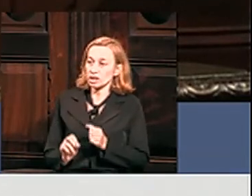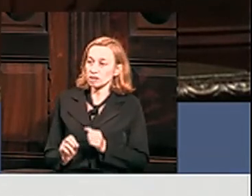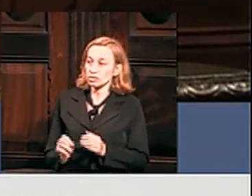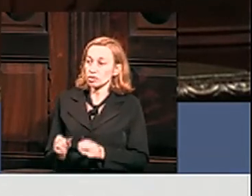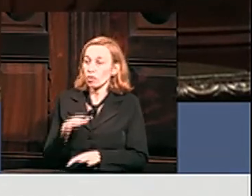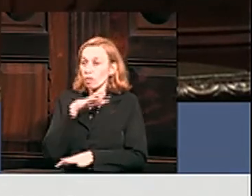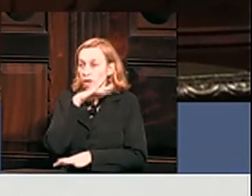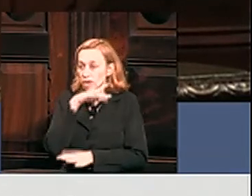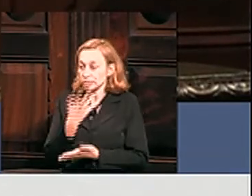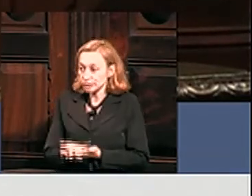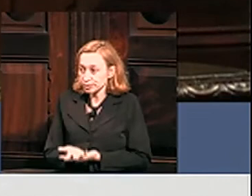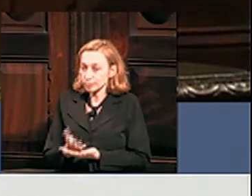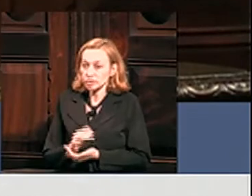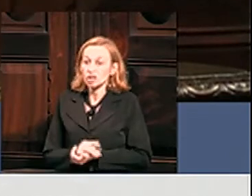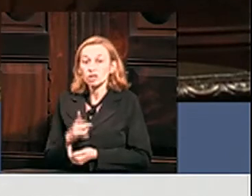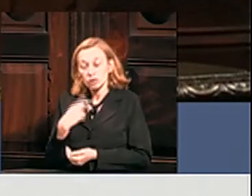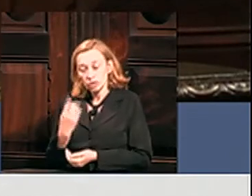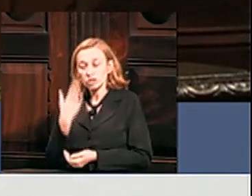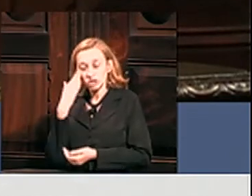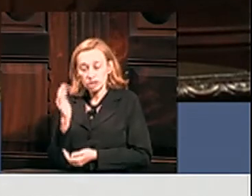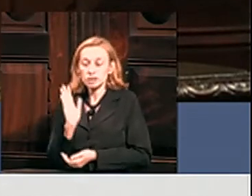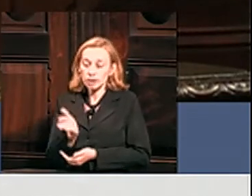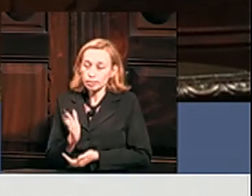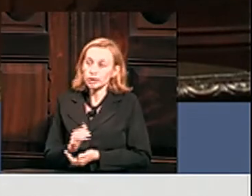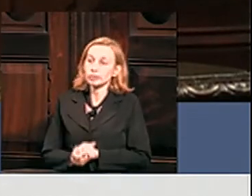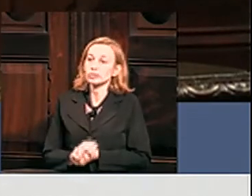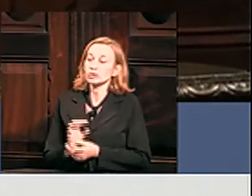que já tínhamos feito todas essas